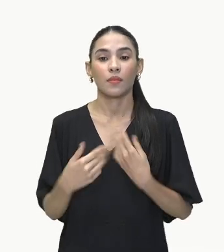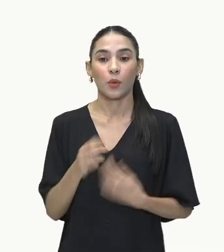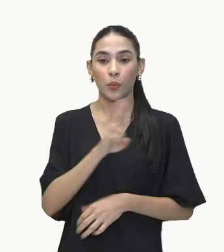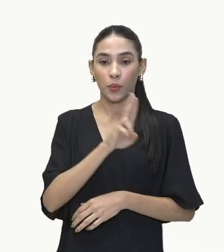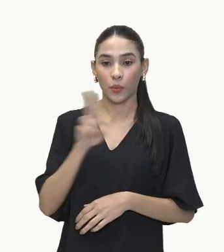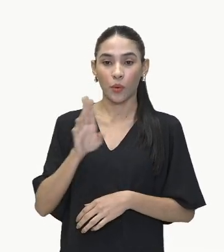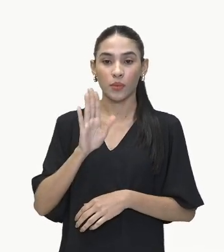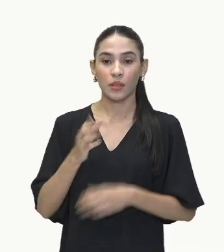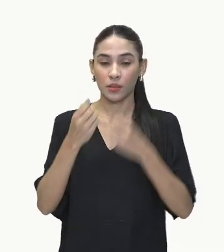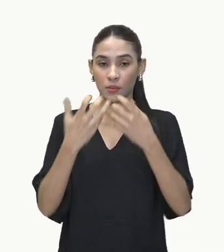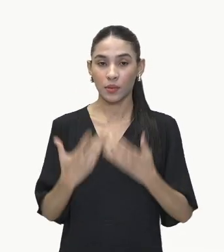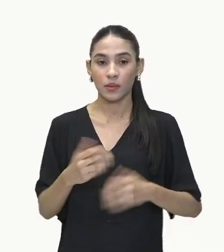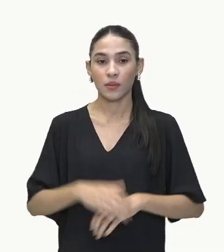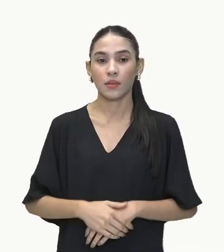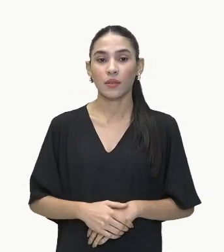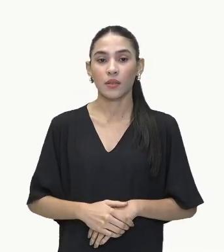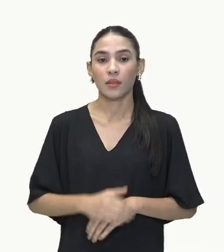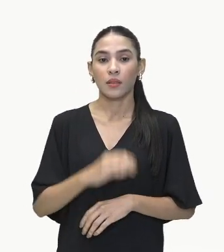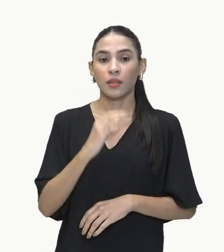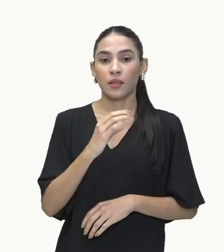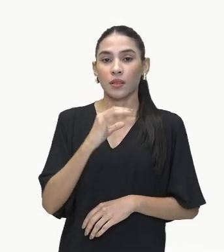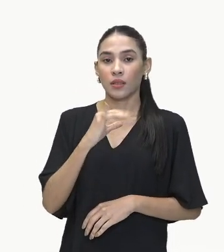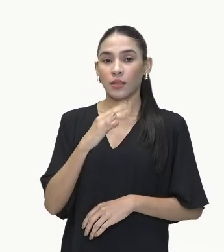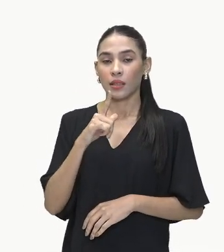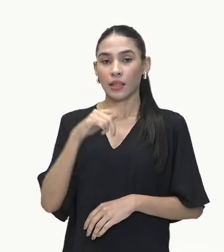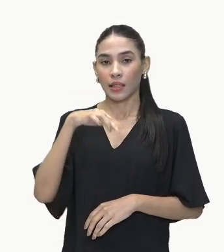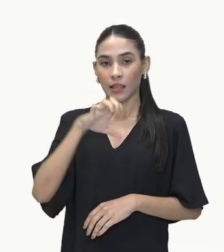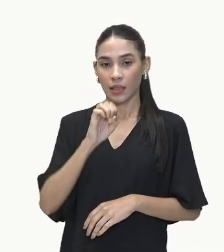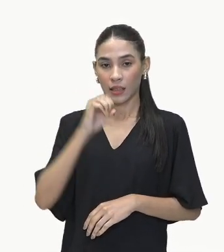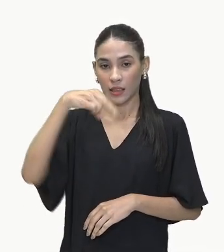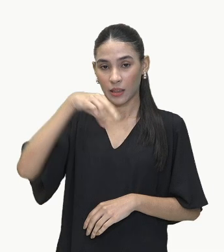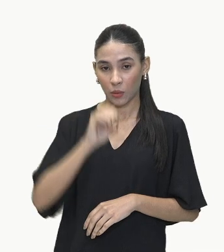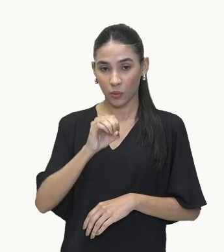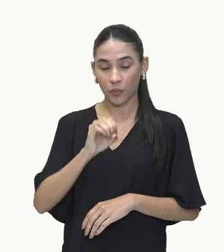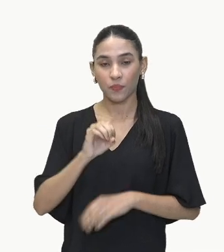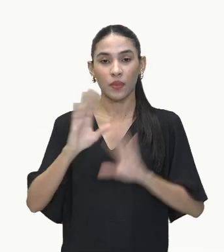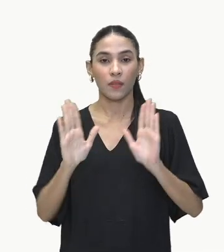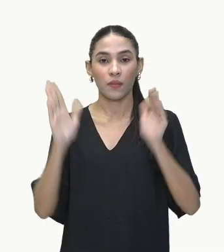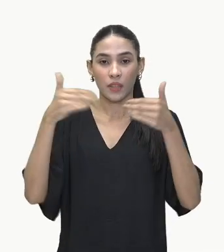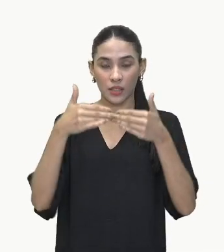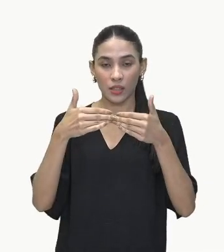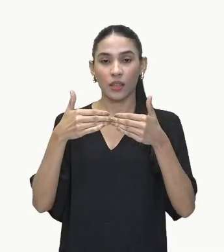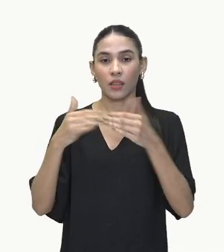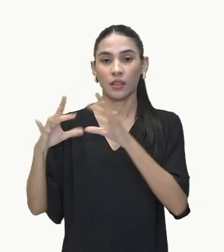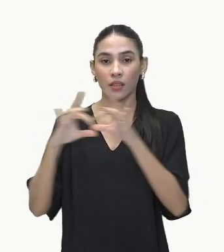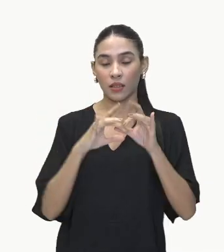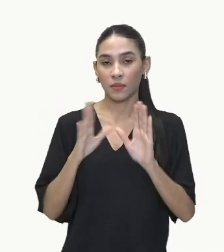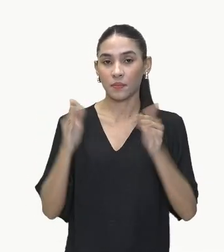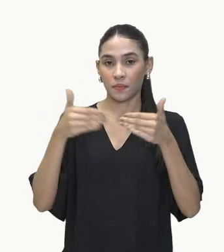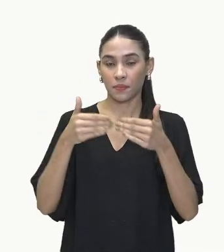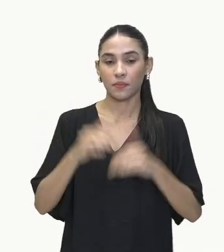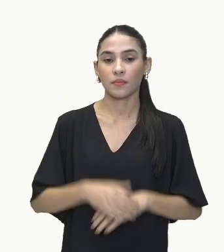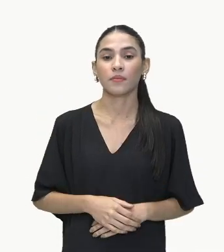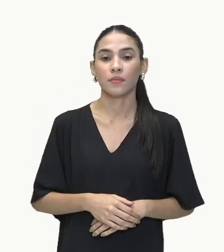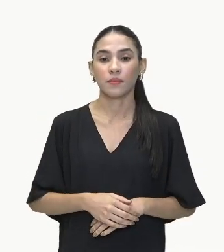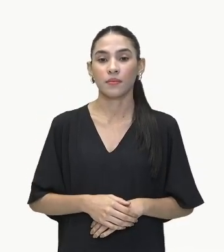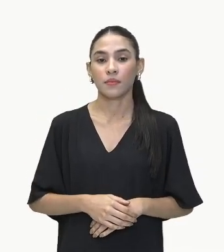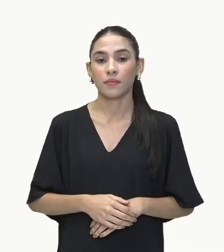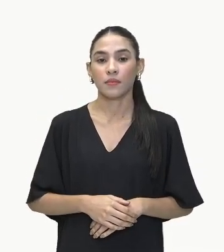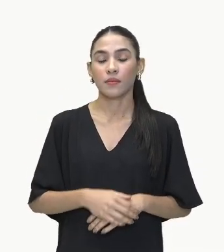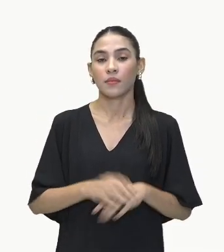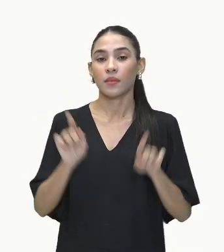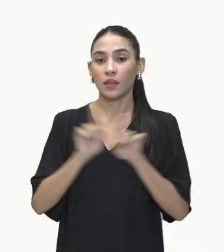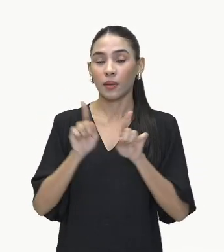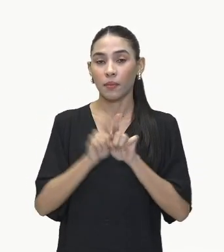diz, cicloalceno, ciclo é uma cadeia fechada, ou seja, um hidrocarboneto de cadeia fechada, e que é uma